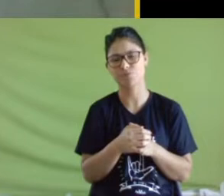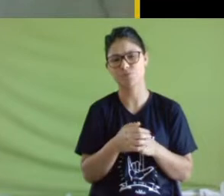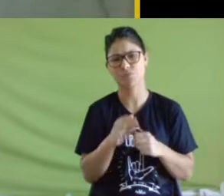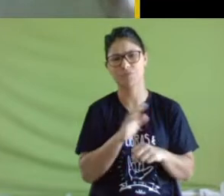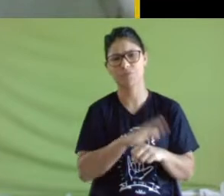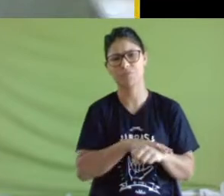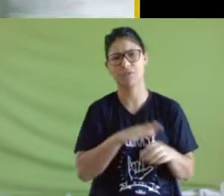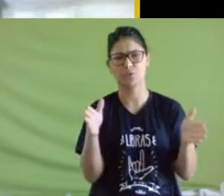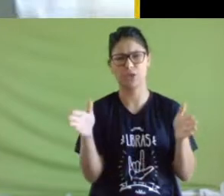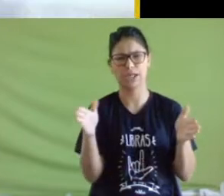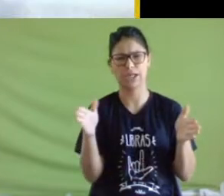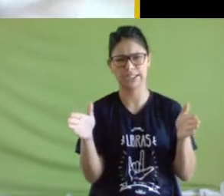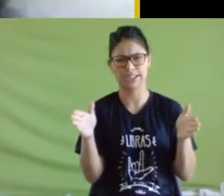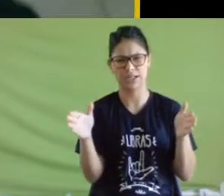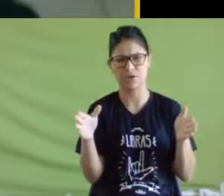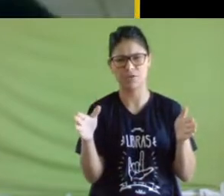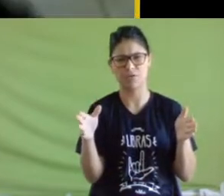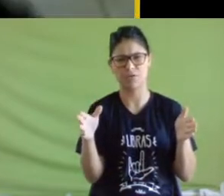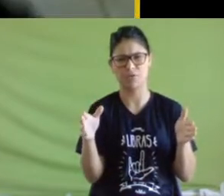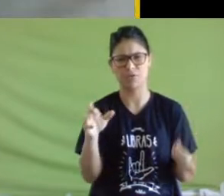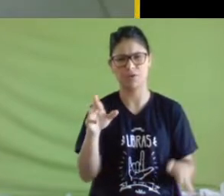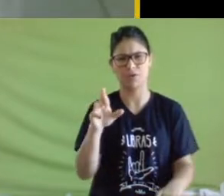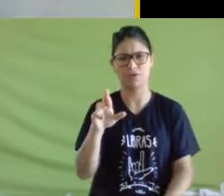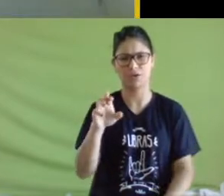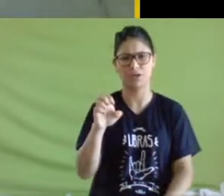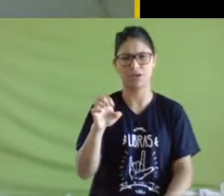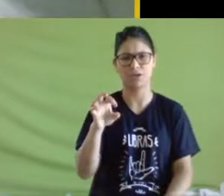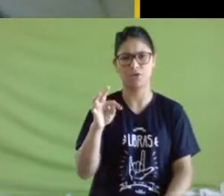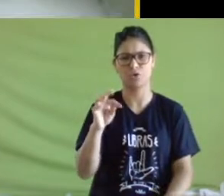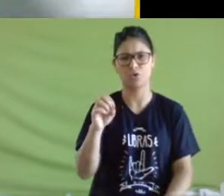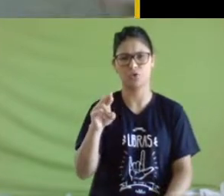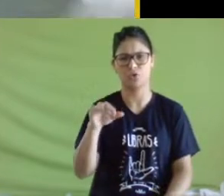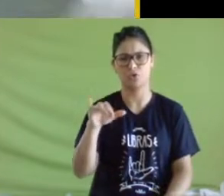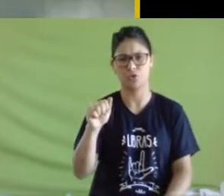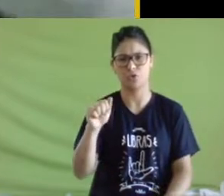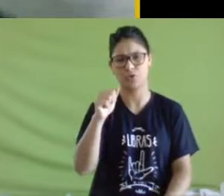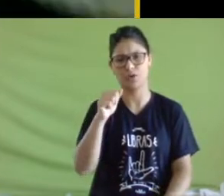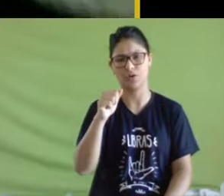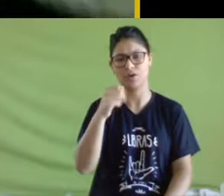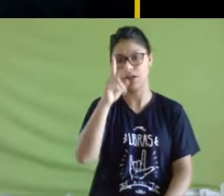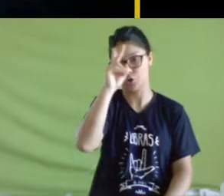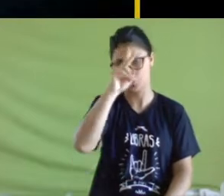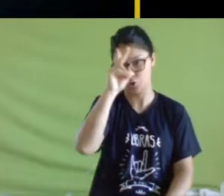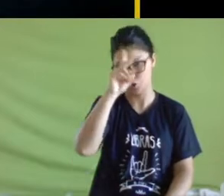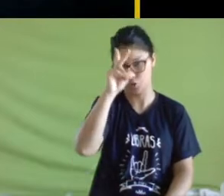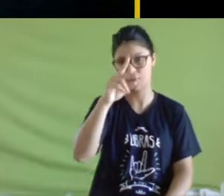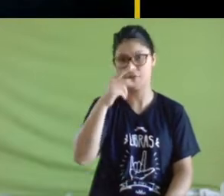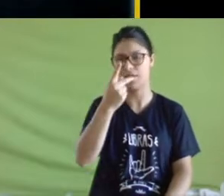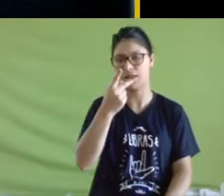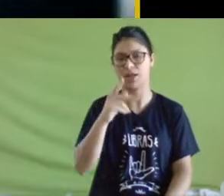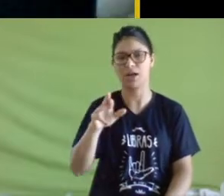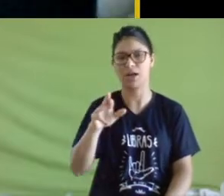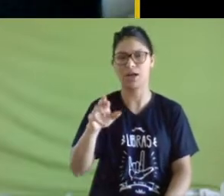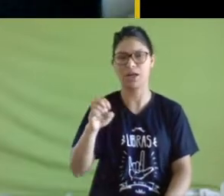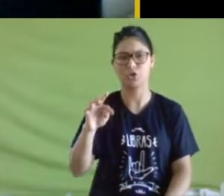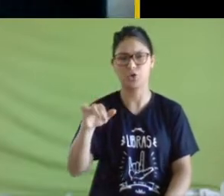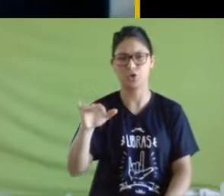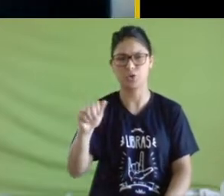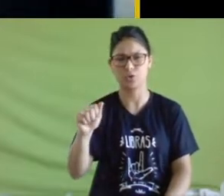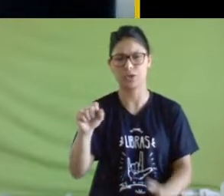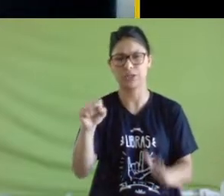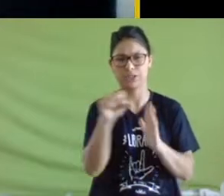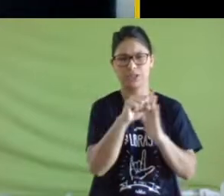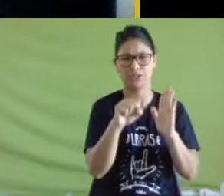retórica. Normalmente, né, os historiadores da retórica, se a gente pode falar assim, colocam ali mais ou menos do